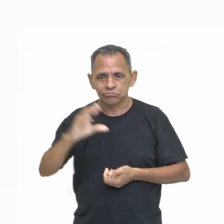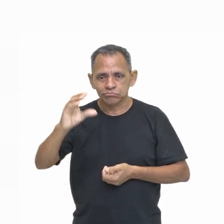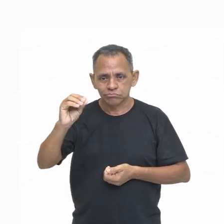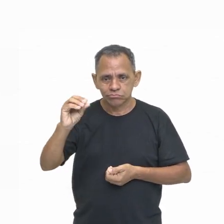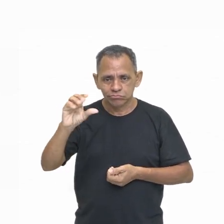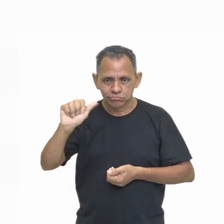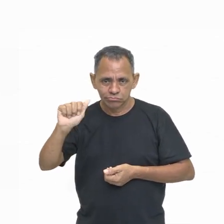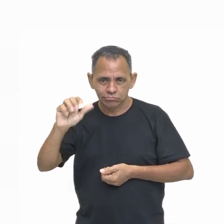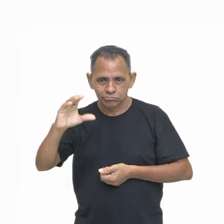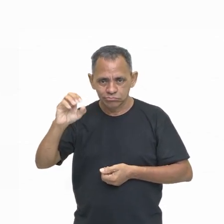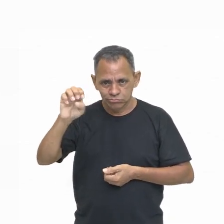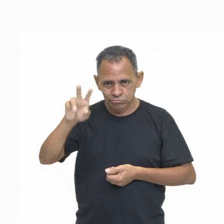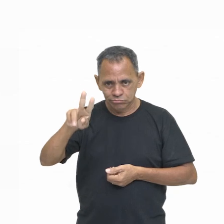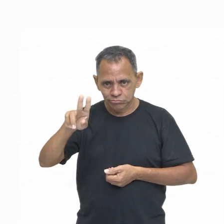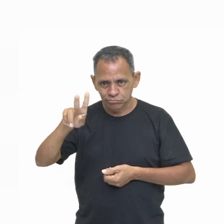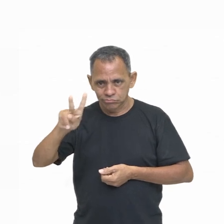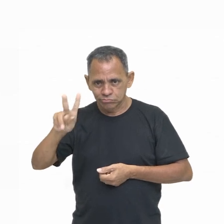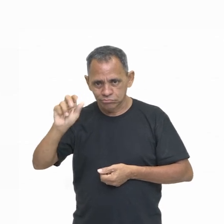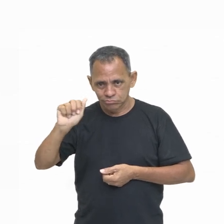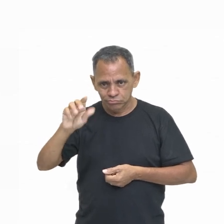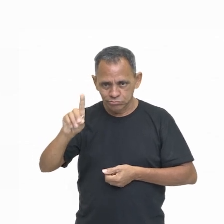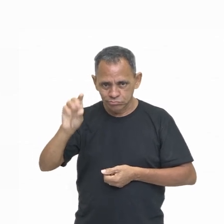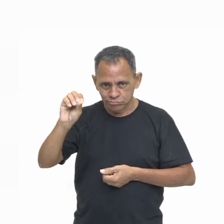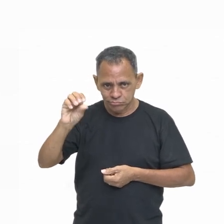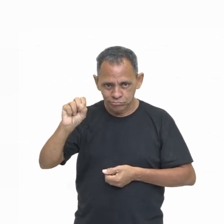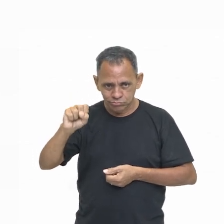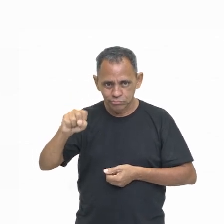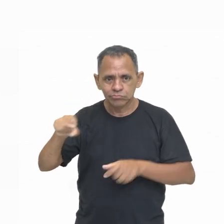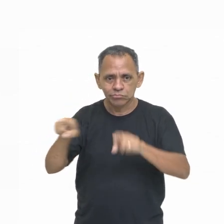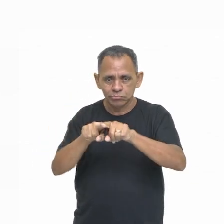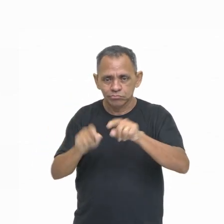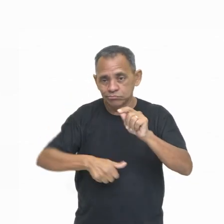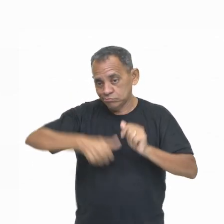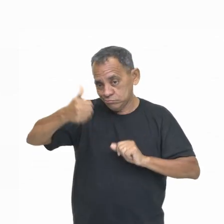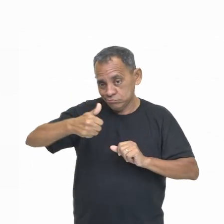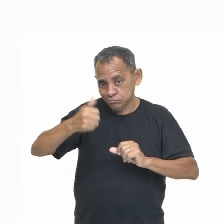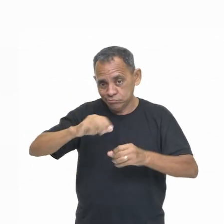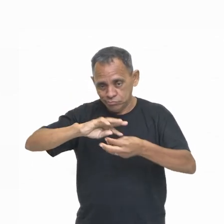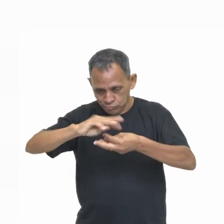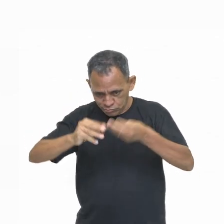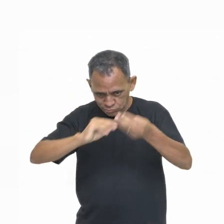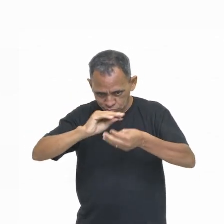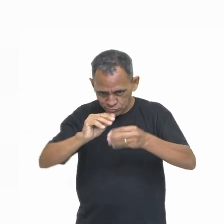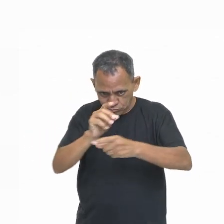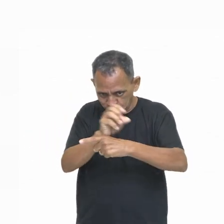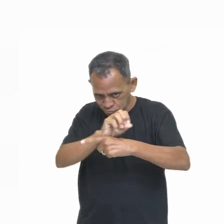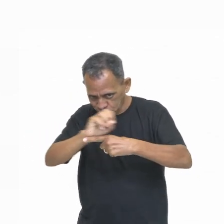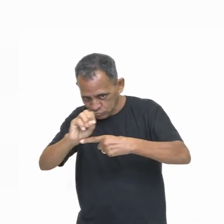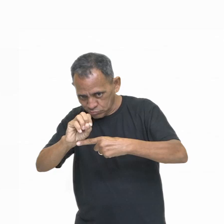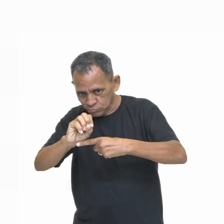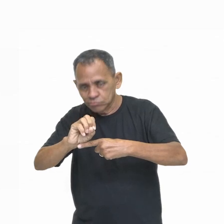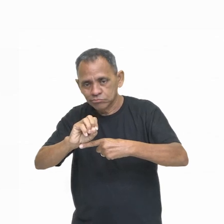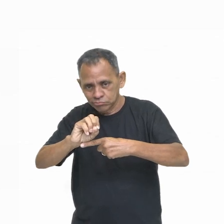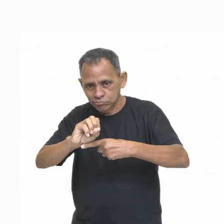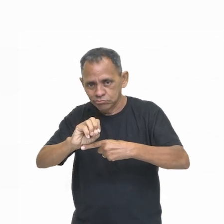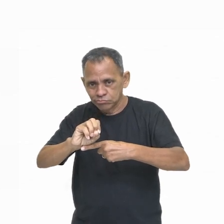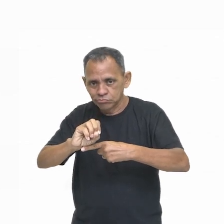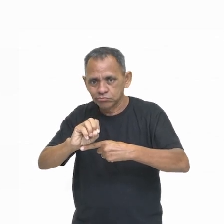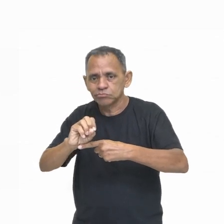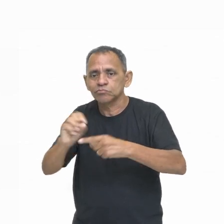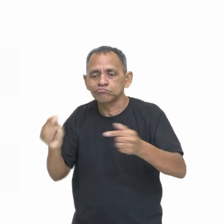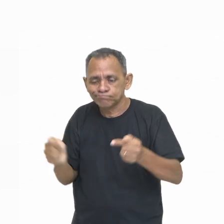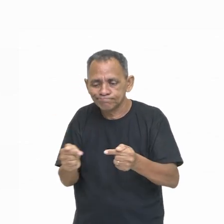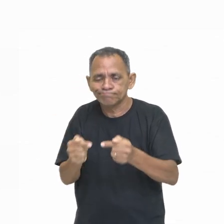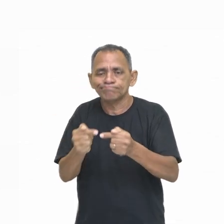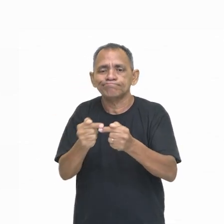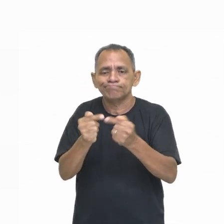molécula orgânica, como nós podemos dizer, nessa explicação feita por Oparin